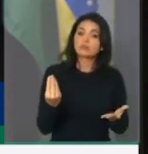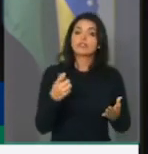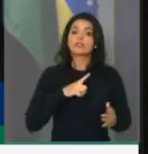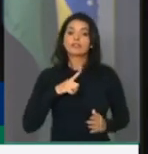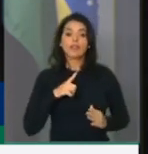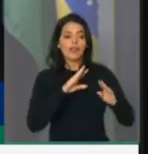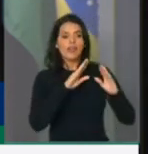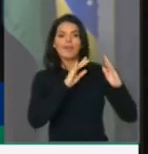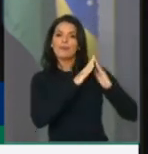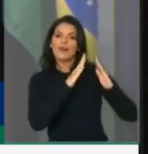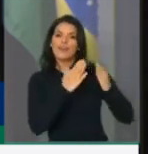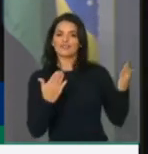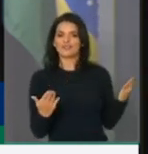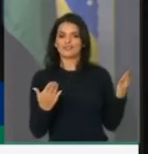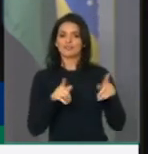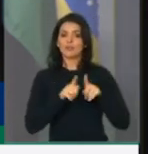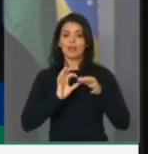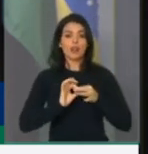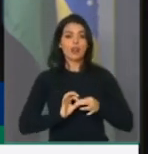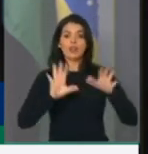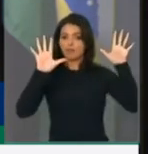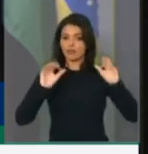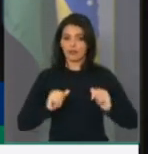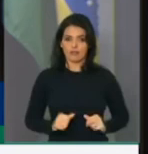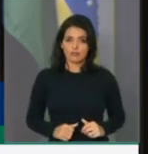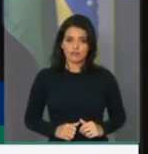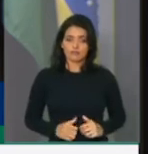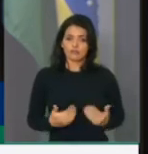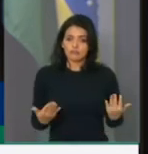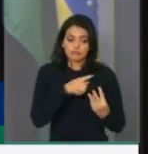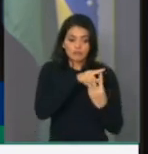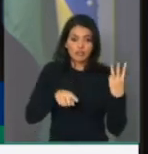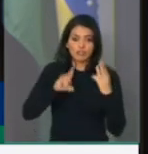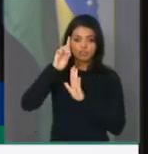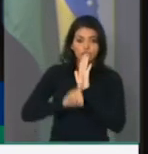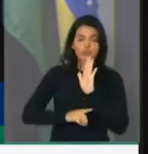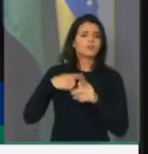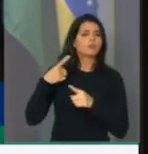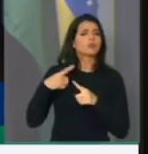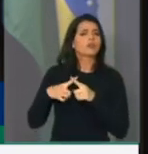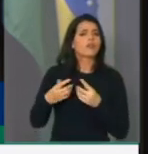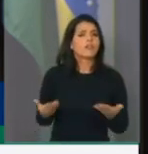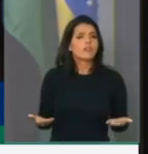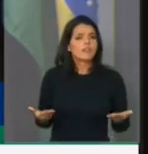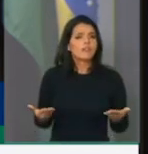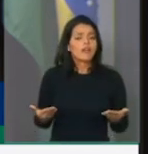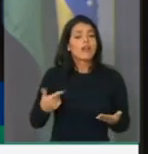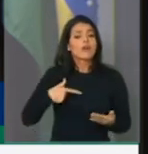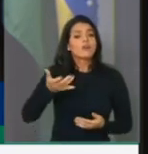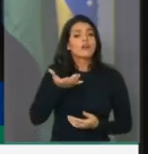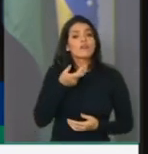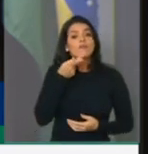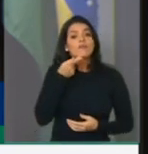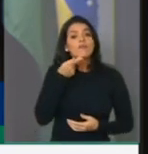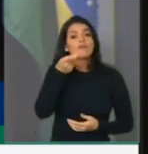e o direito à liberdade e por que estou falando a respeito desses três direitos e aqui quero